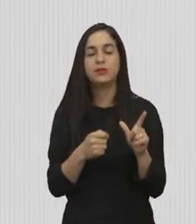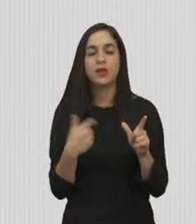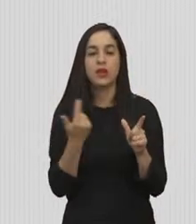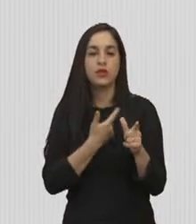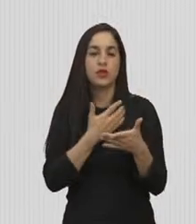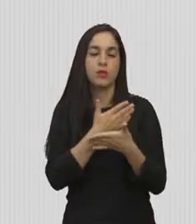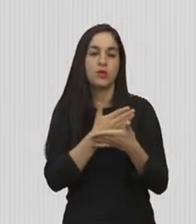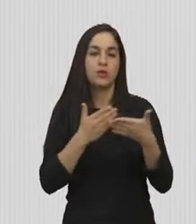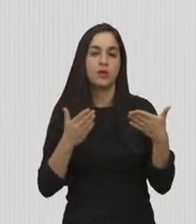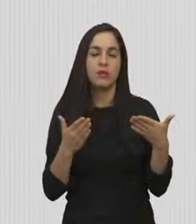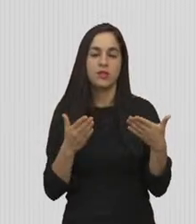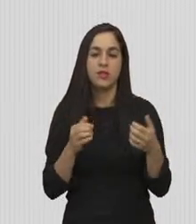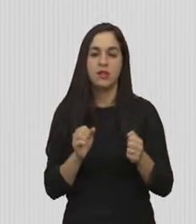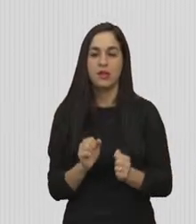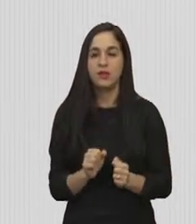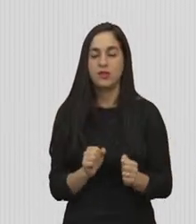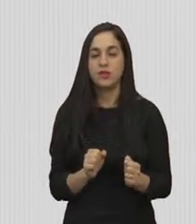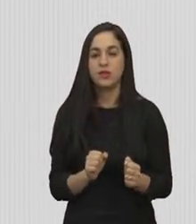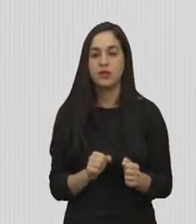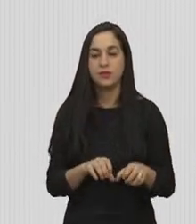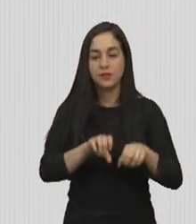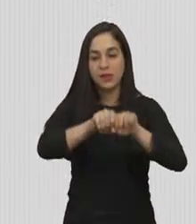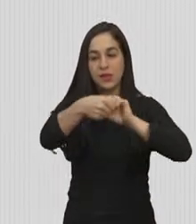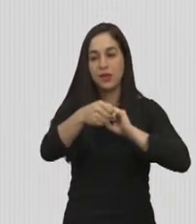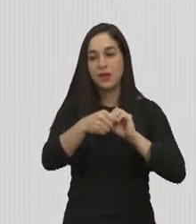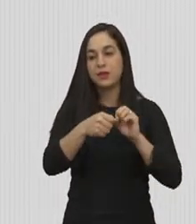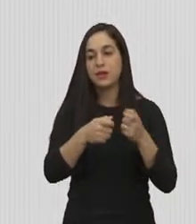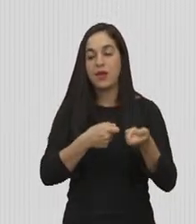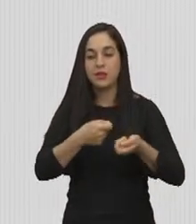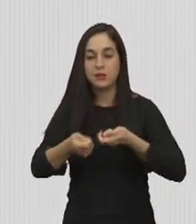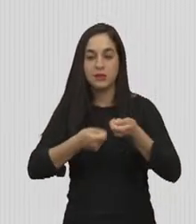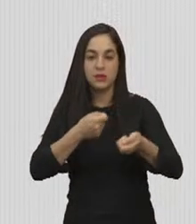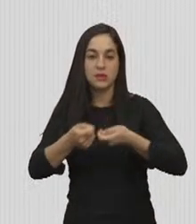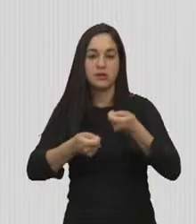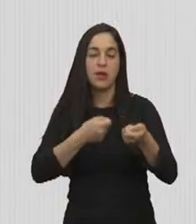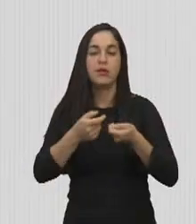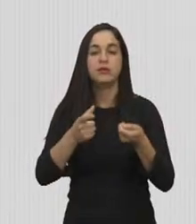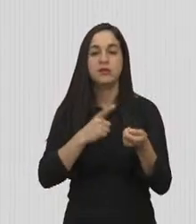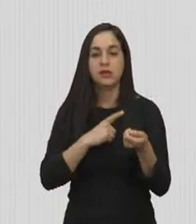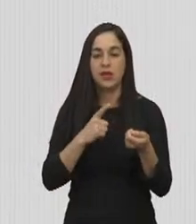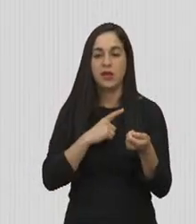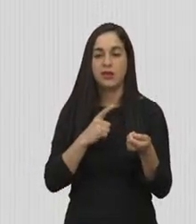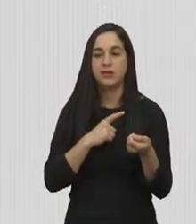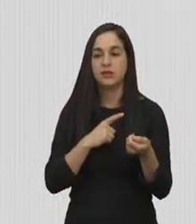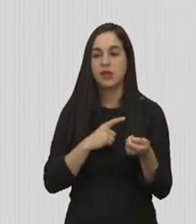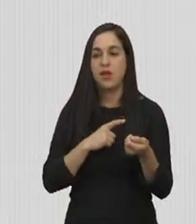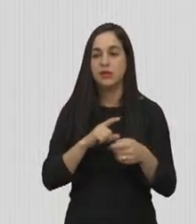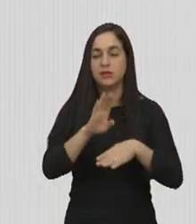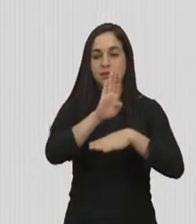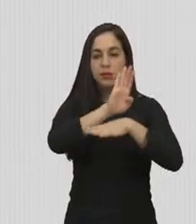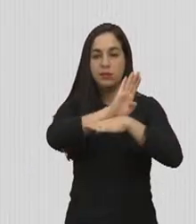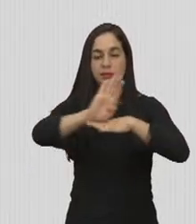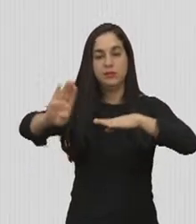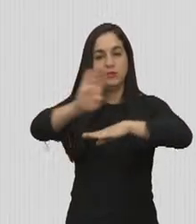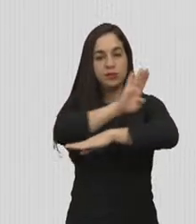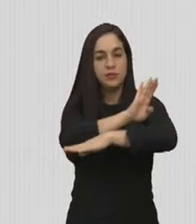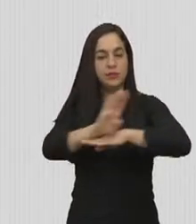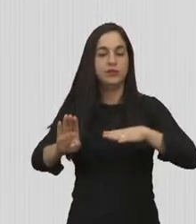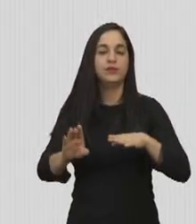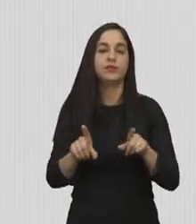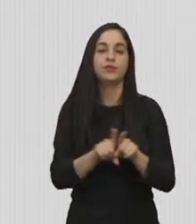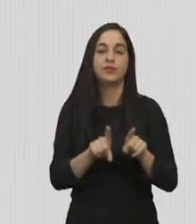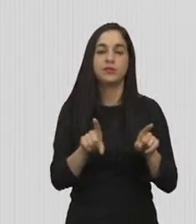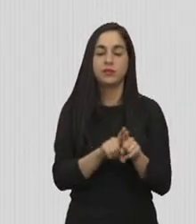o técnico em design de interiores, e o integrado em administração também foi aberto em 2016.